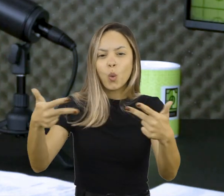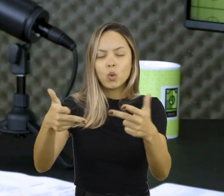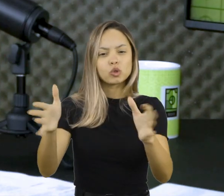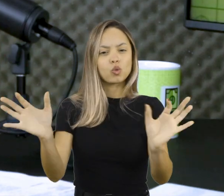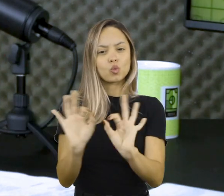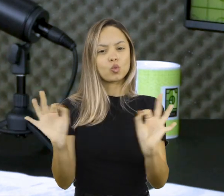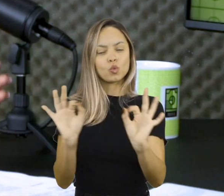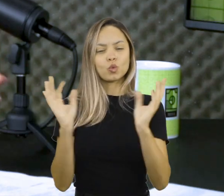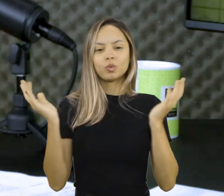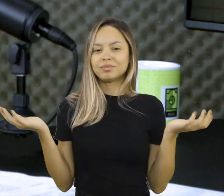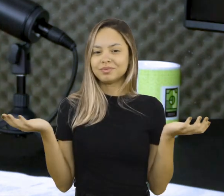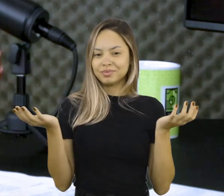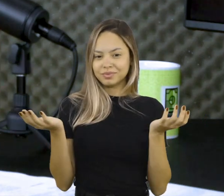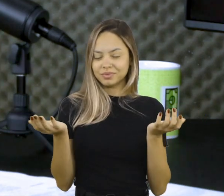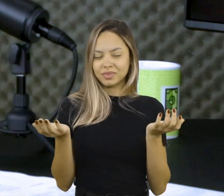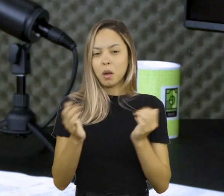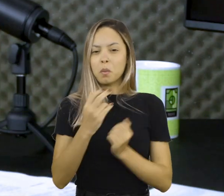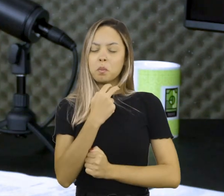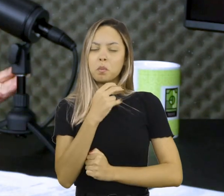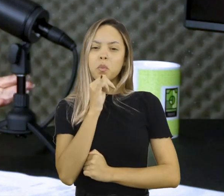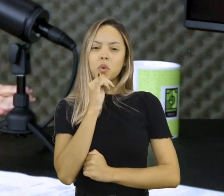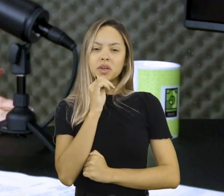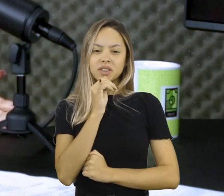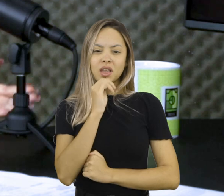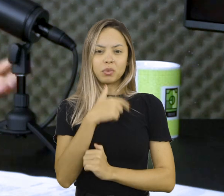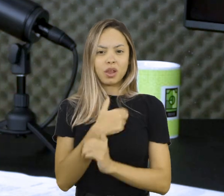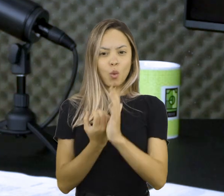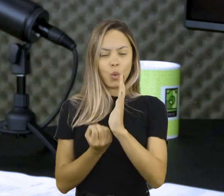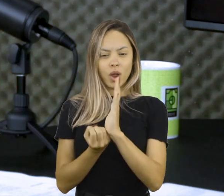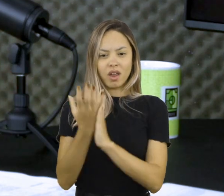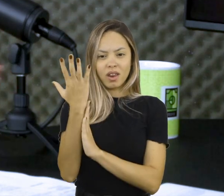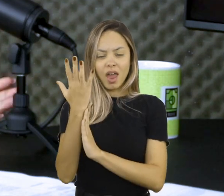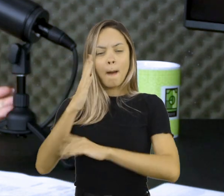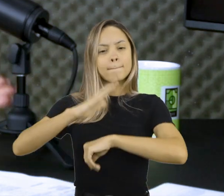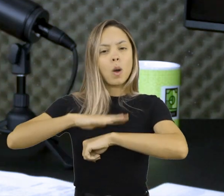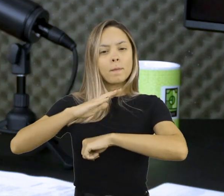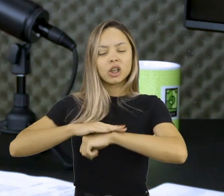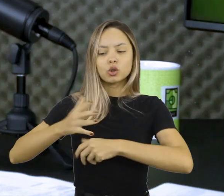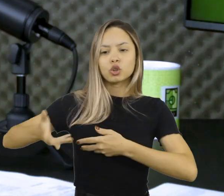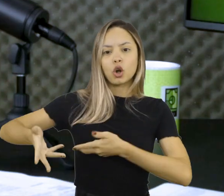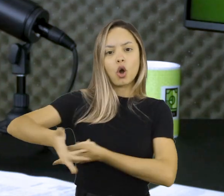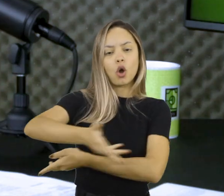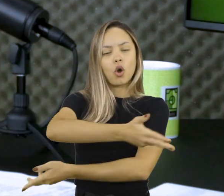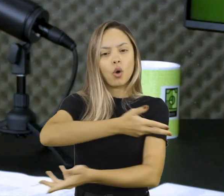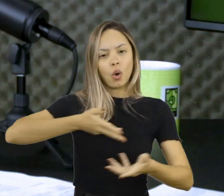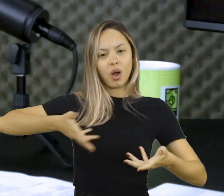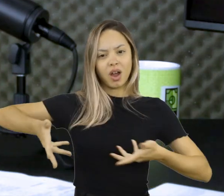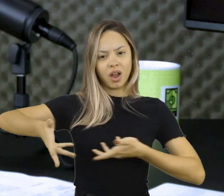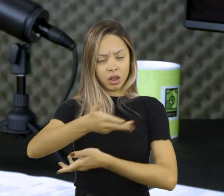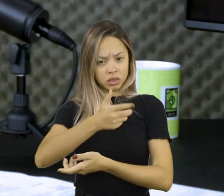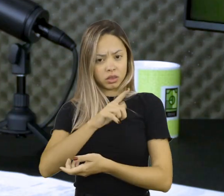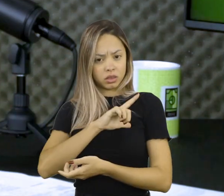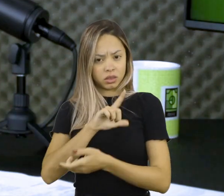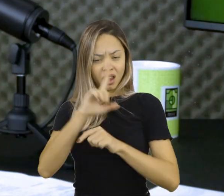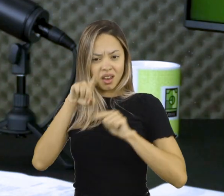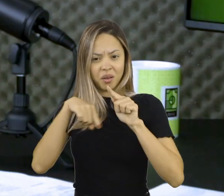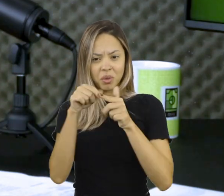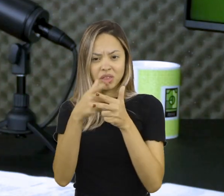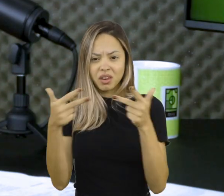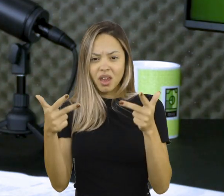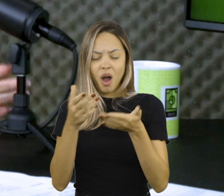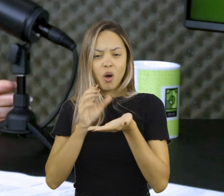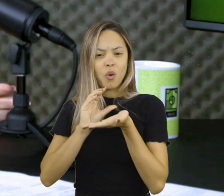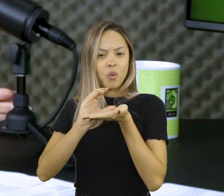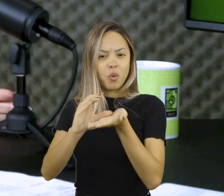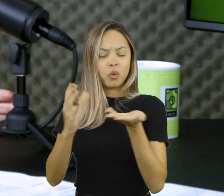recurso para eu criar algo chamado passagem de sala momentos ali de troca por pela para aquele grupo que foi daquela sala